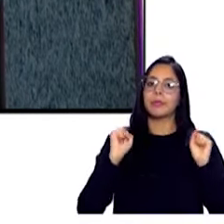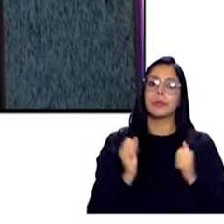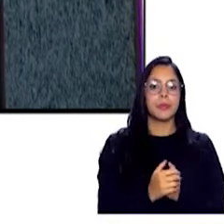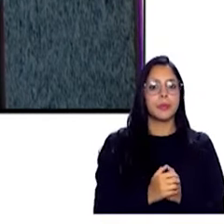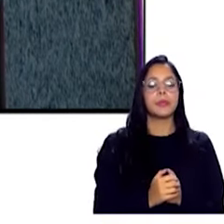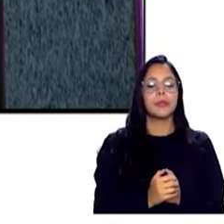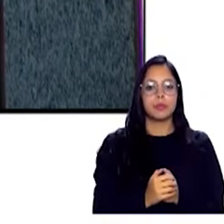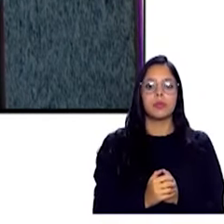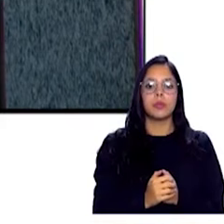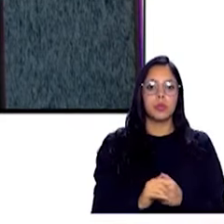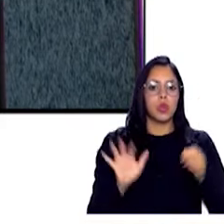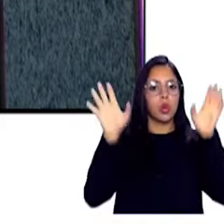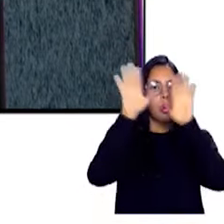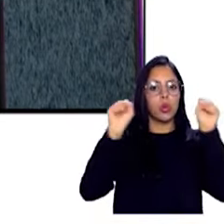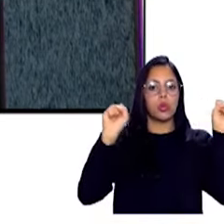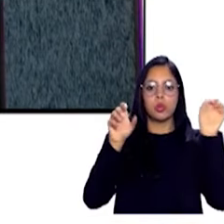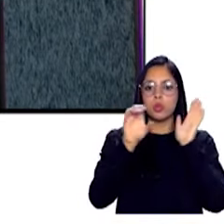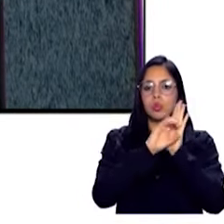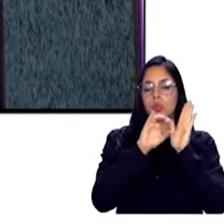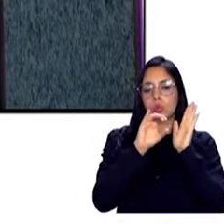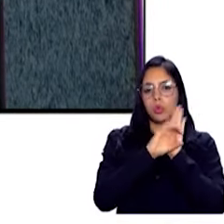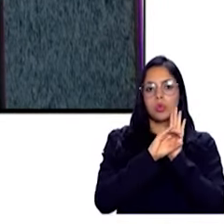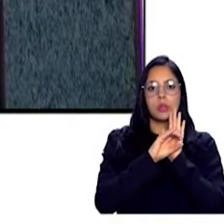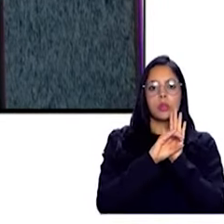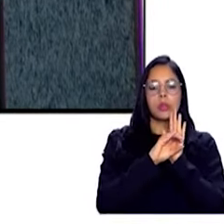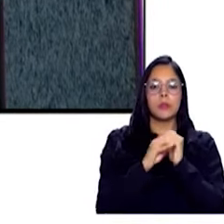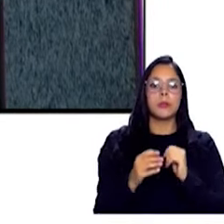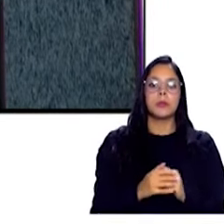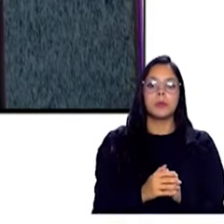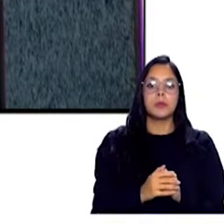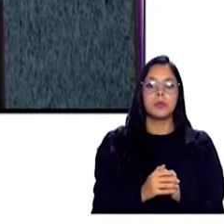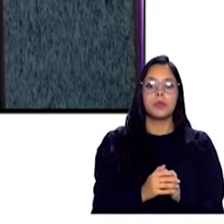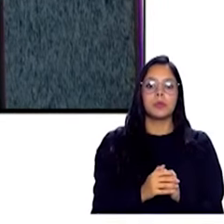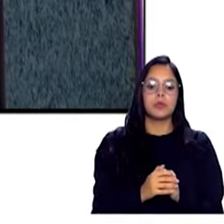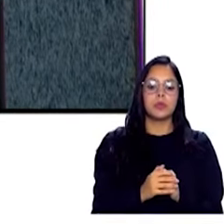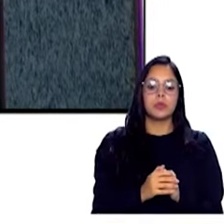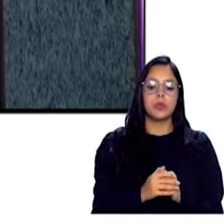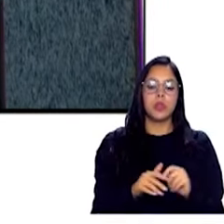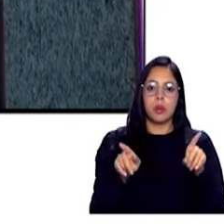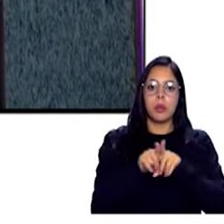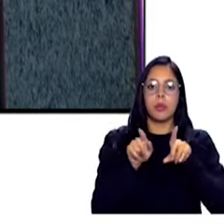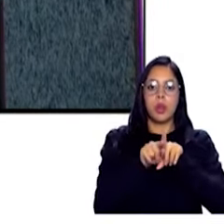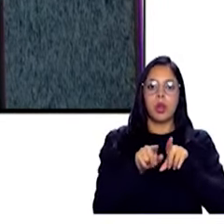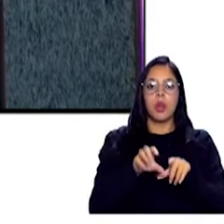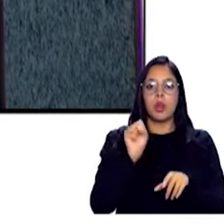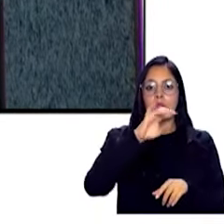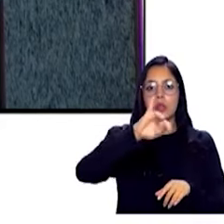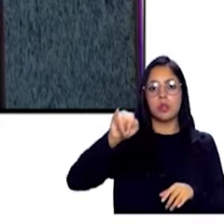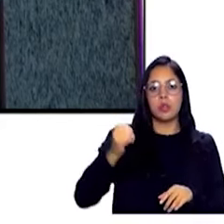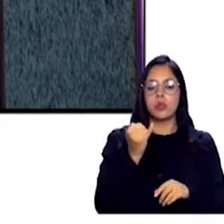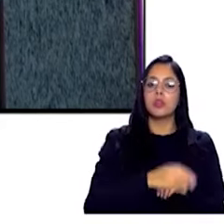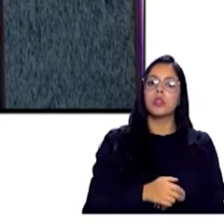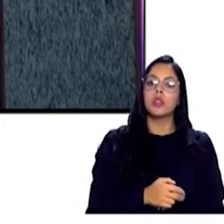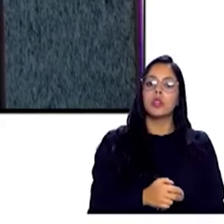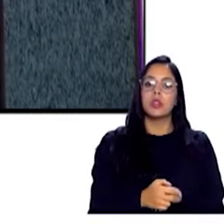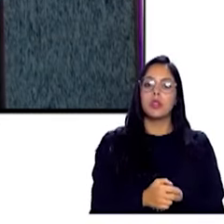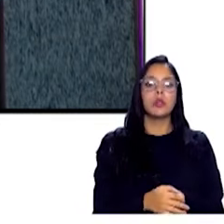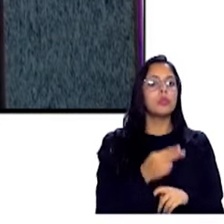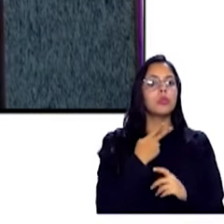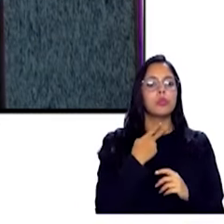nenhuma corte constitucional e portanto o o Supremo Tribunal Federal pode